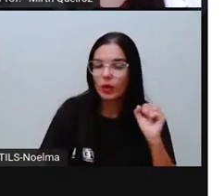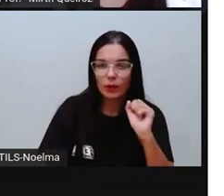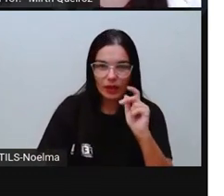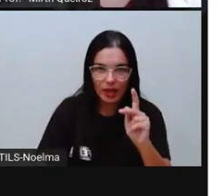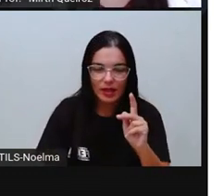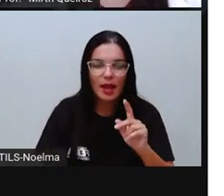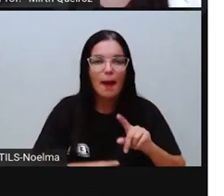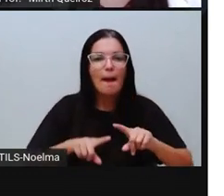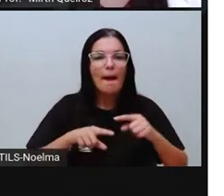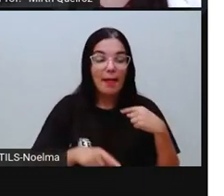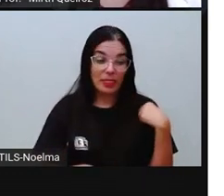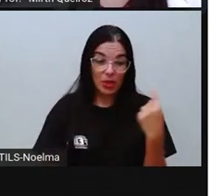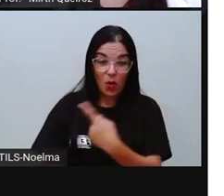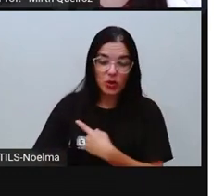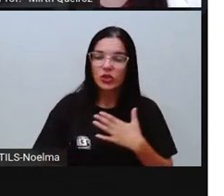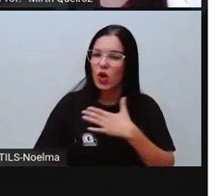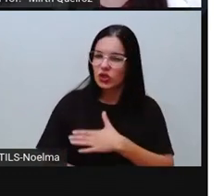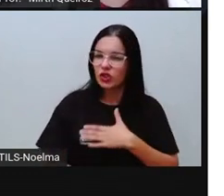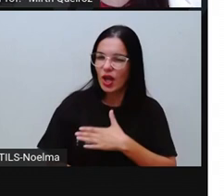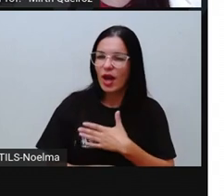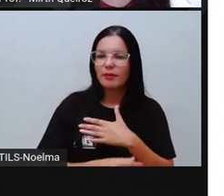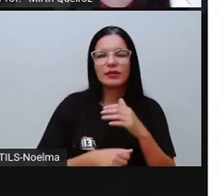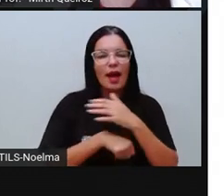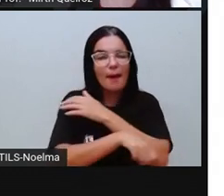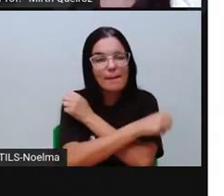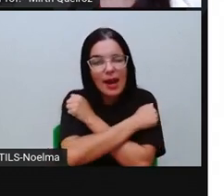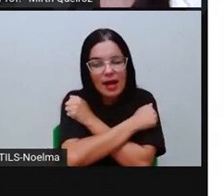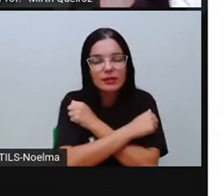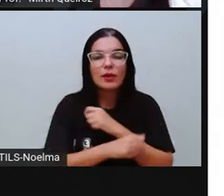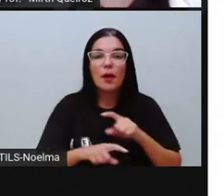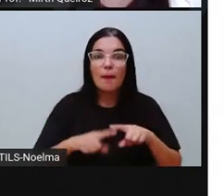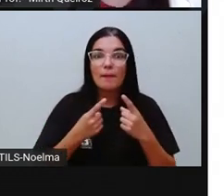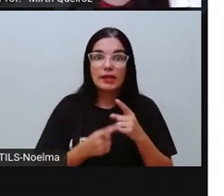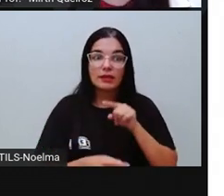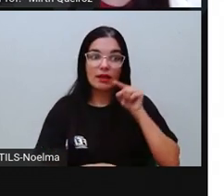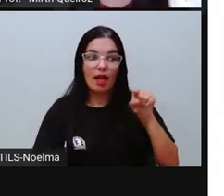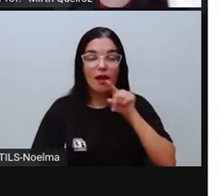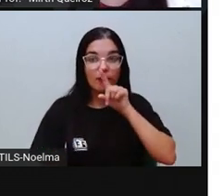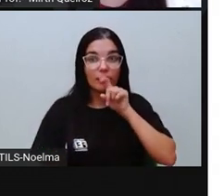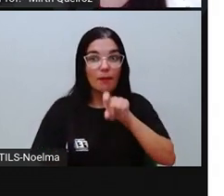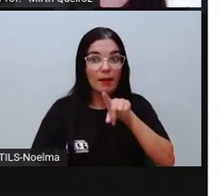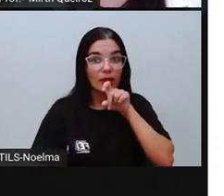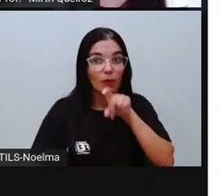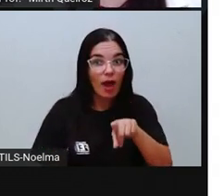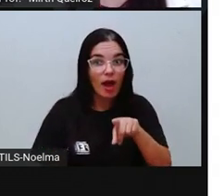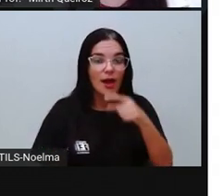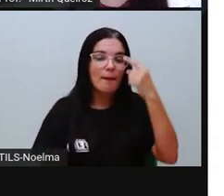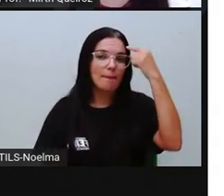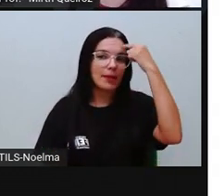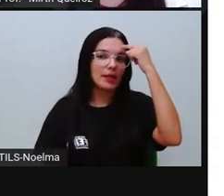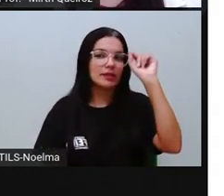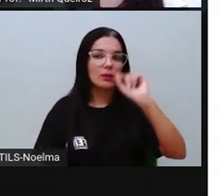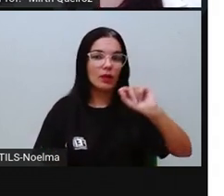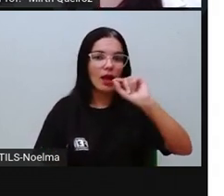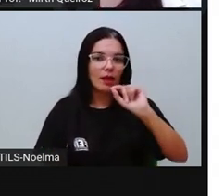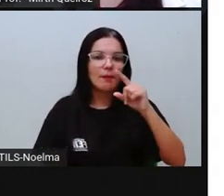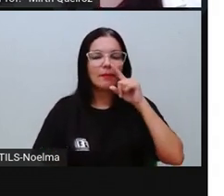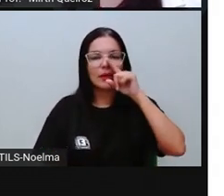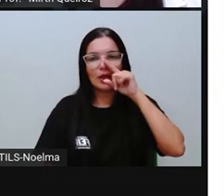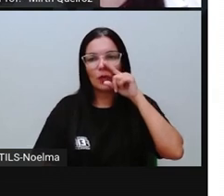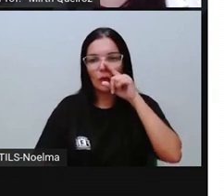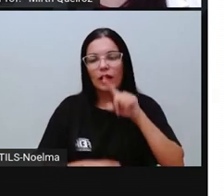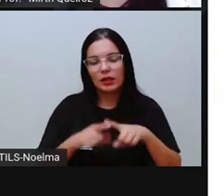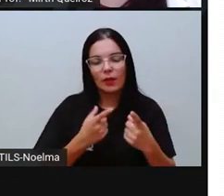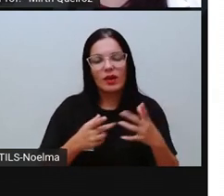né? Mas para o tamanduá bandeira significa afronta. Então, nunca abrace um tamanduá.